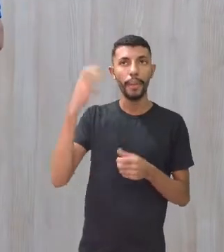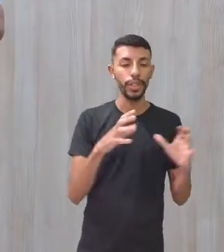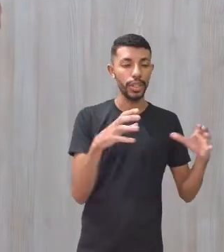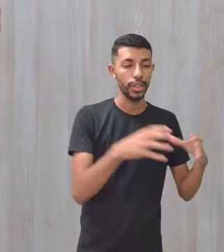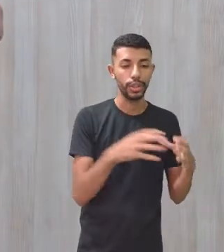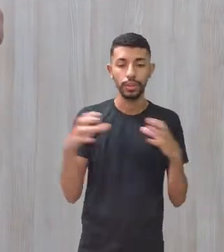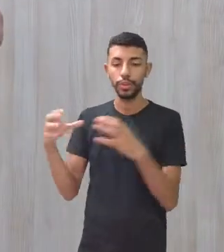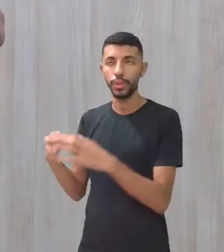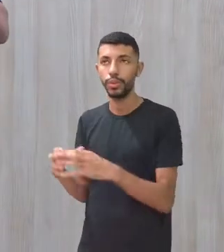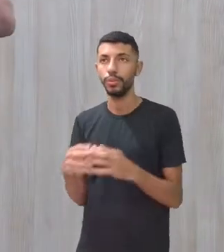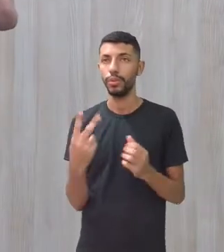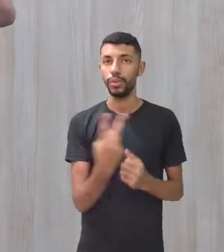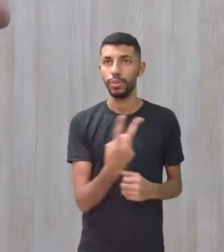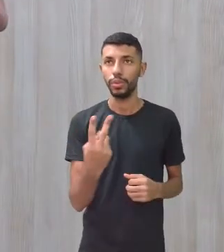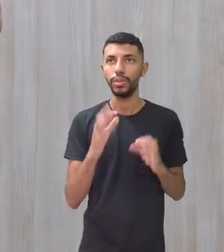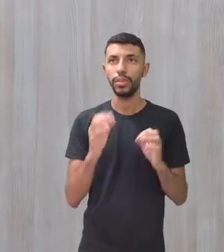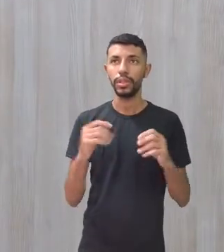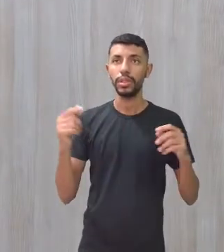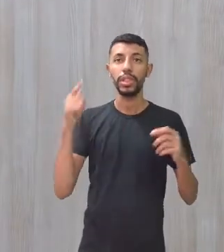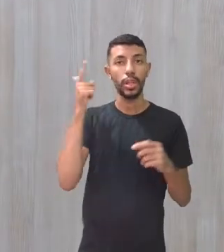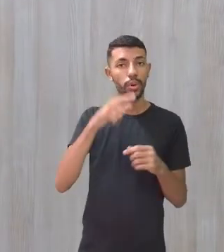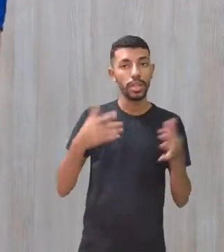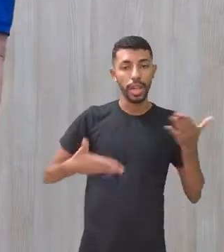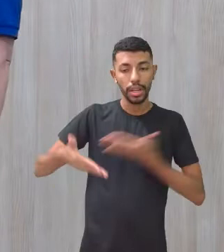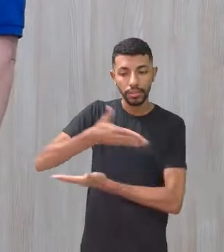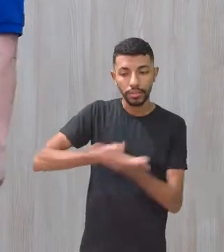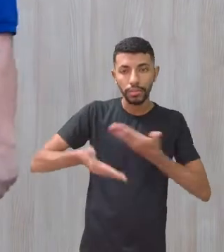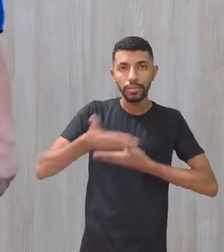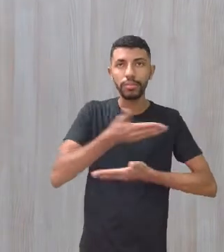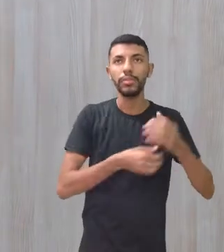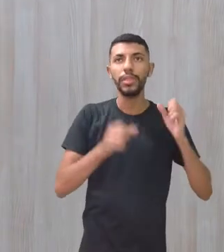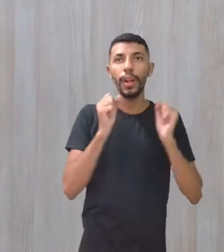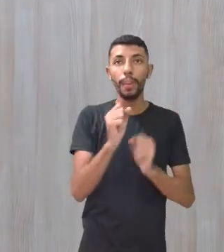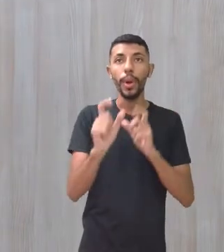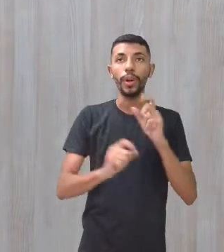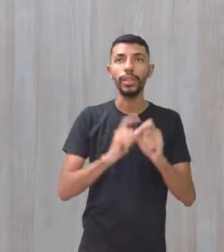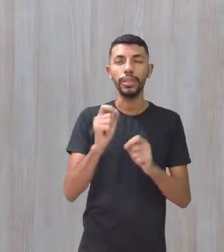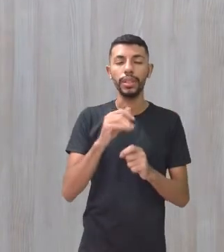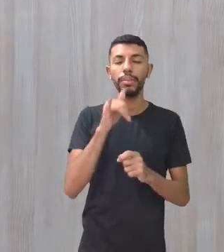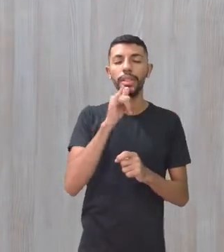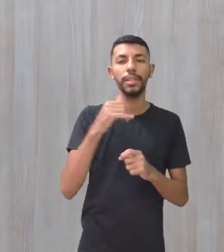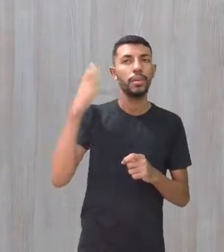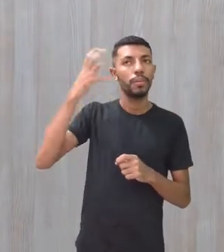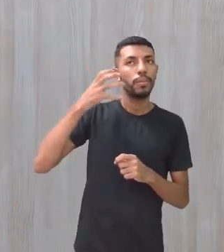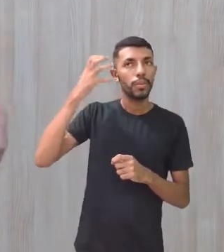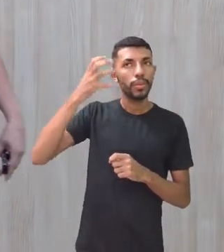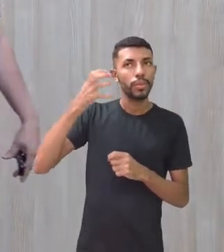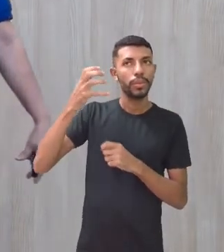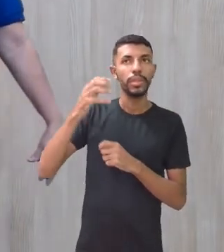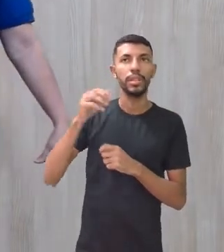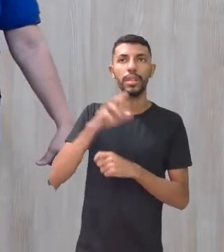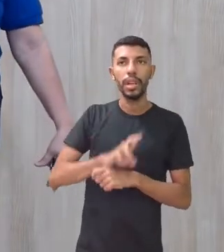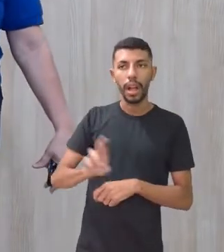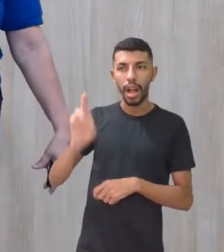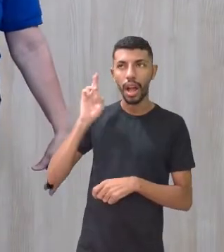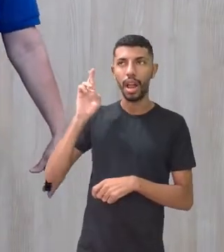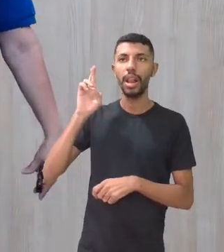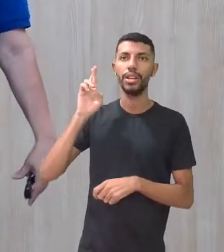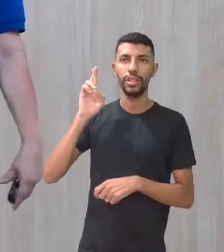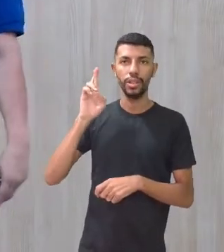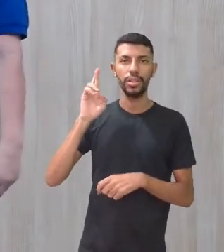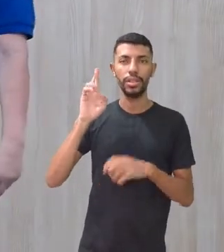grupos que são intercambiáveis, tá? Então, a música ela pode ser sacra ou litúrgica, a música